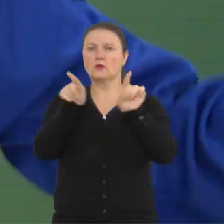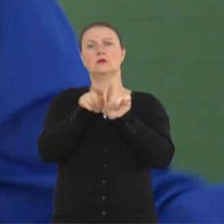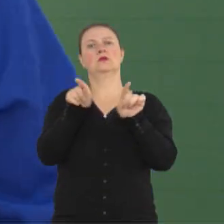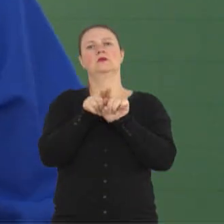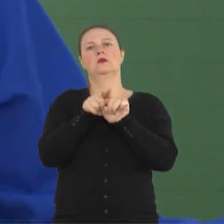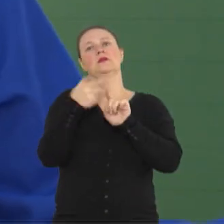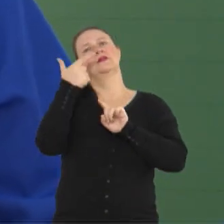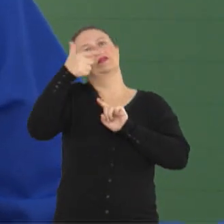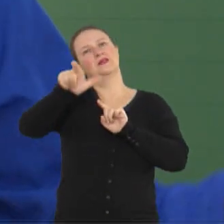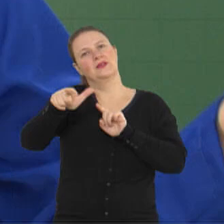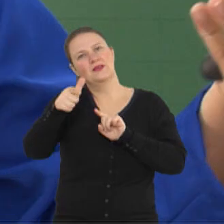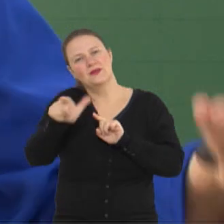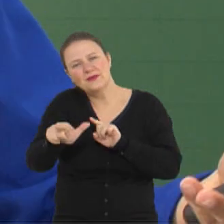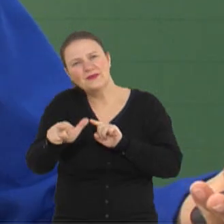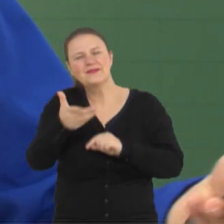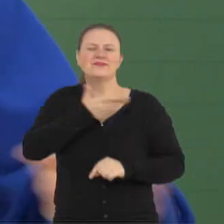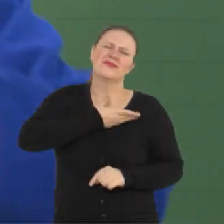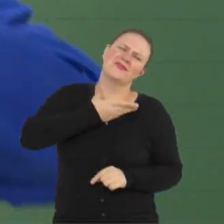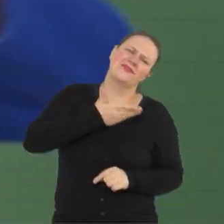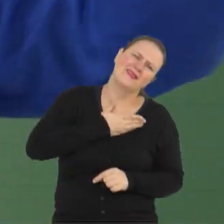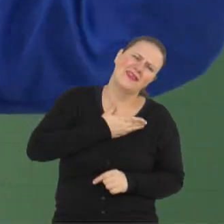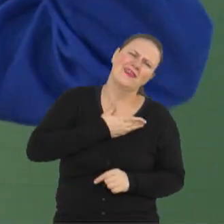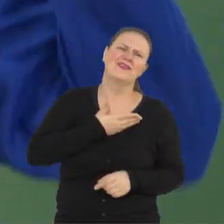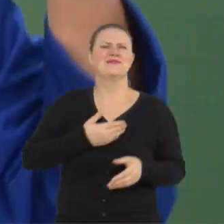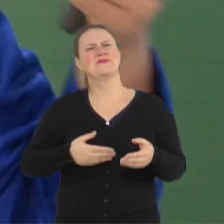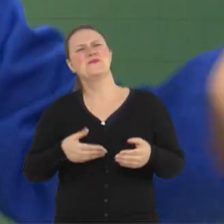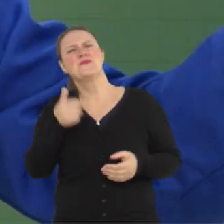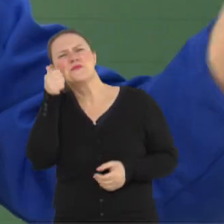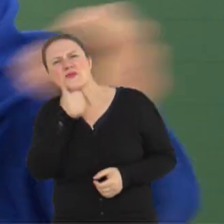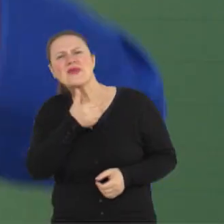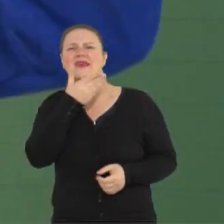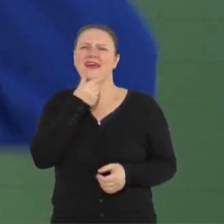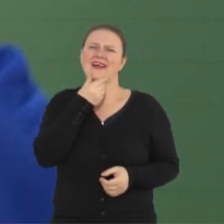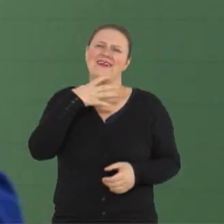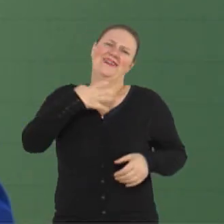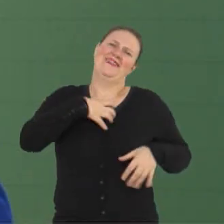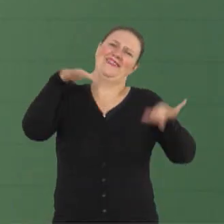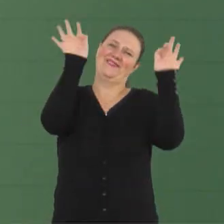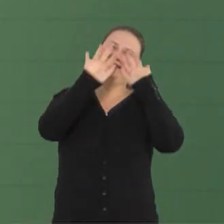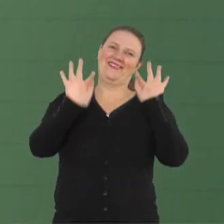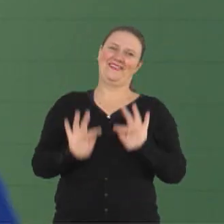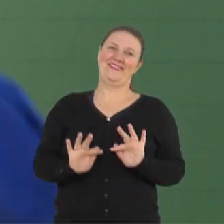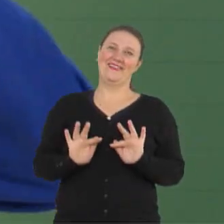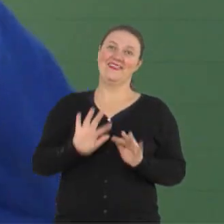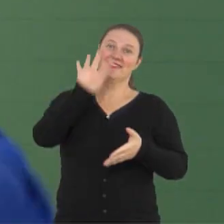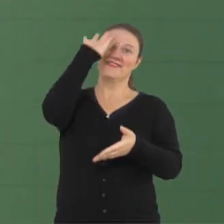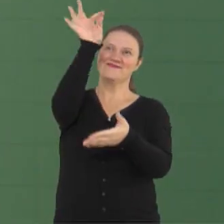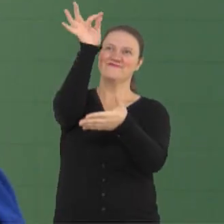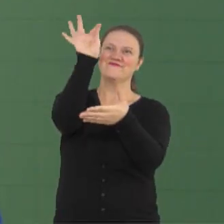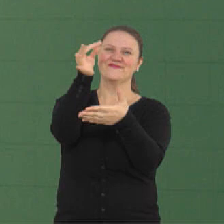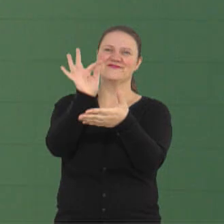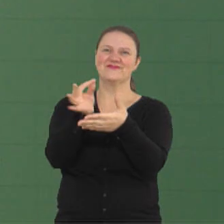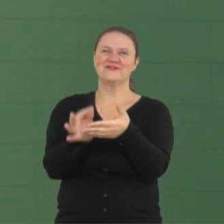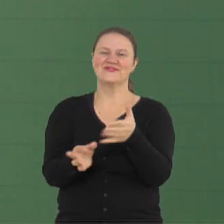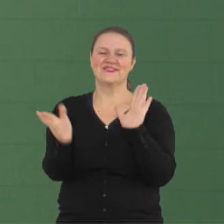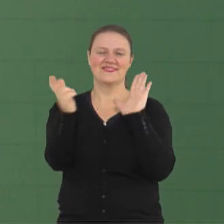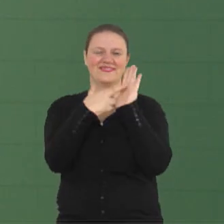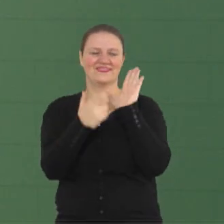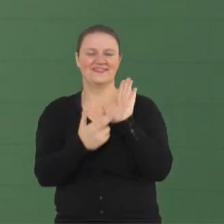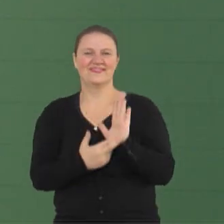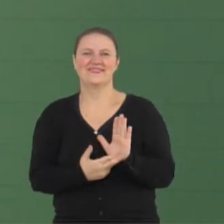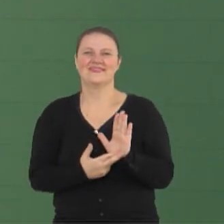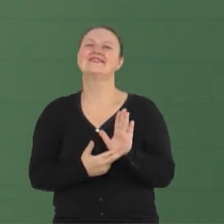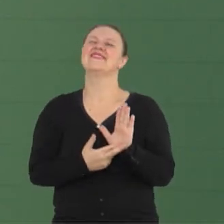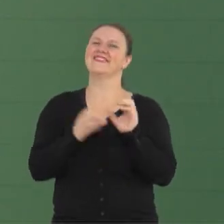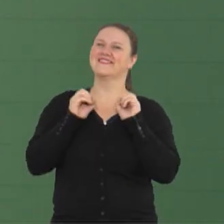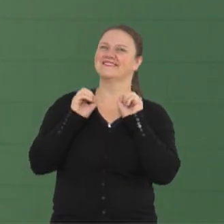delas, aí, meu amigo, minha amiga, é só ser feliz porque você vai acertar o resultado dessa